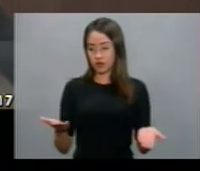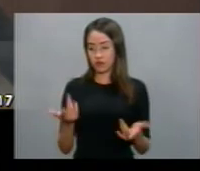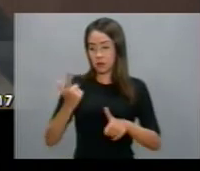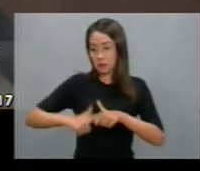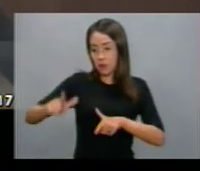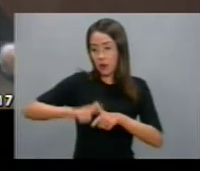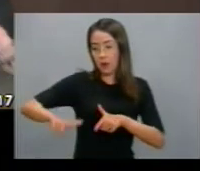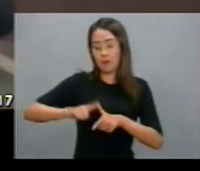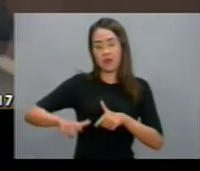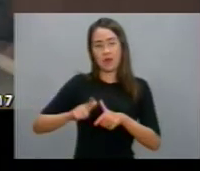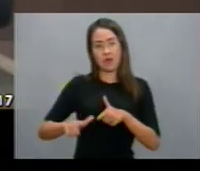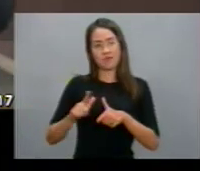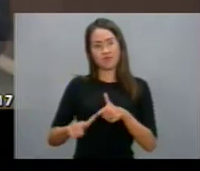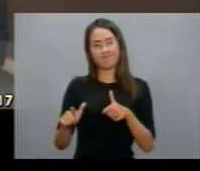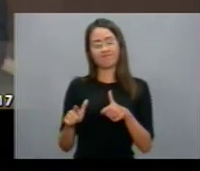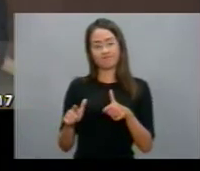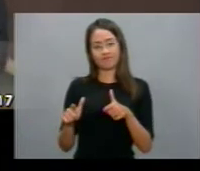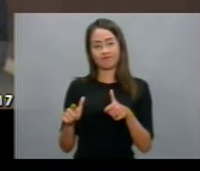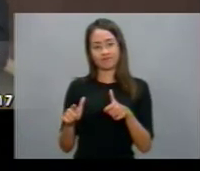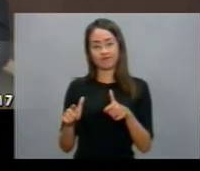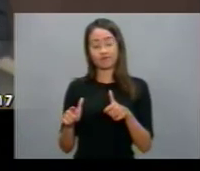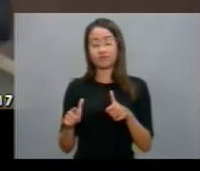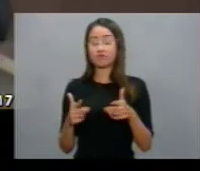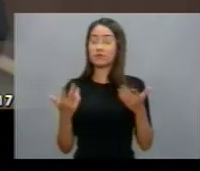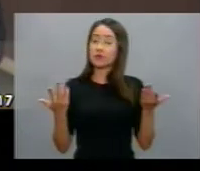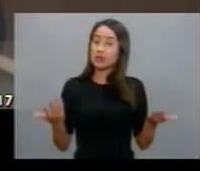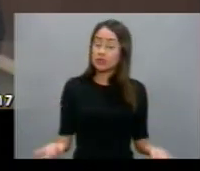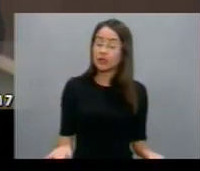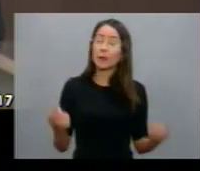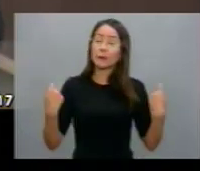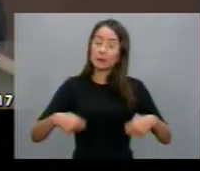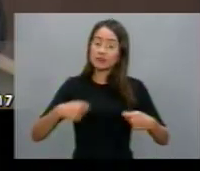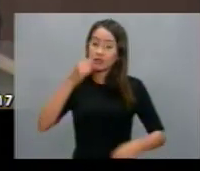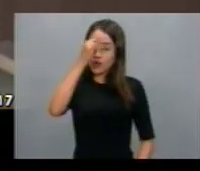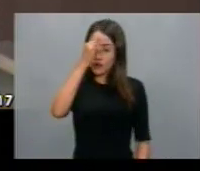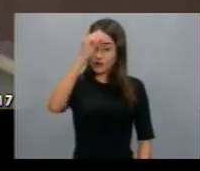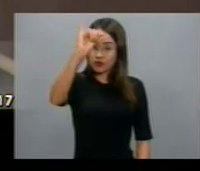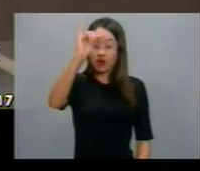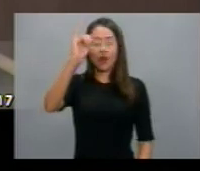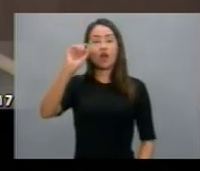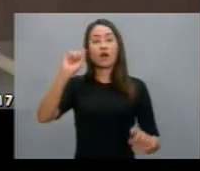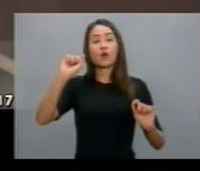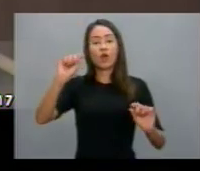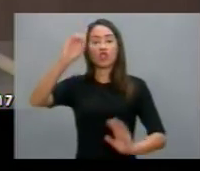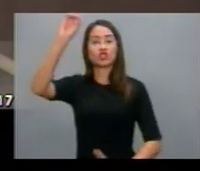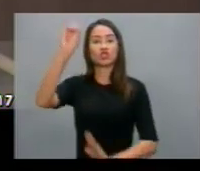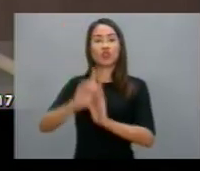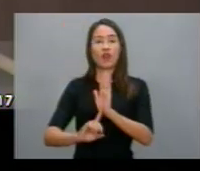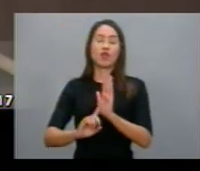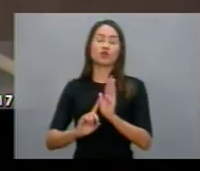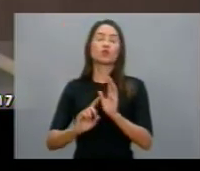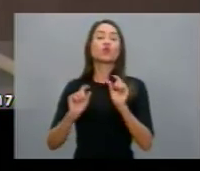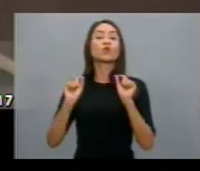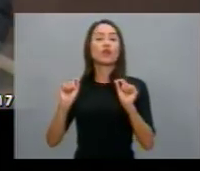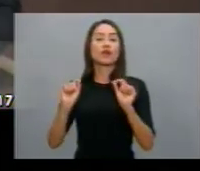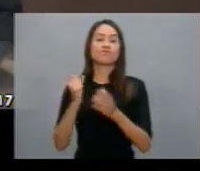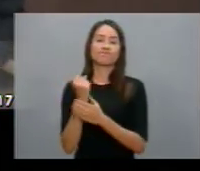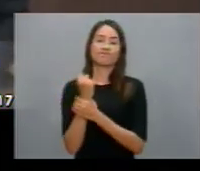problema complexo não dão conta daquilo que, de fato, a população precisa, que é o direito humano à segurança.